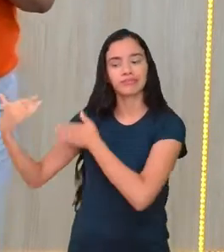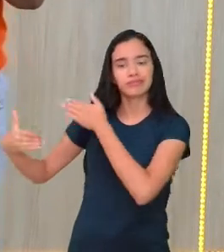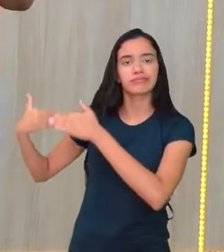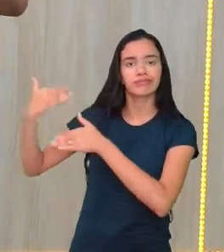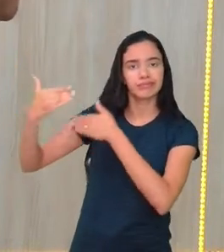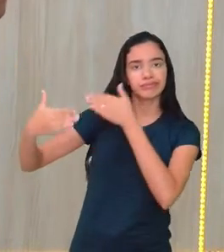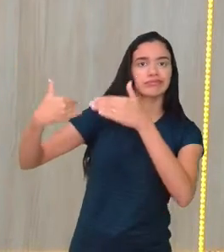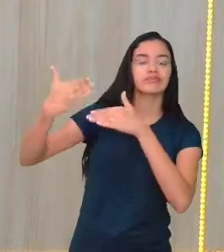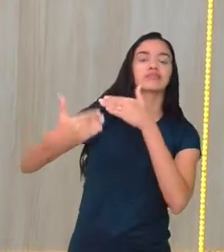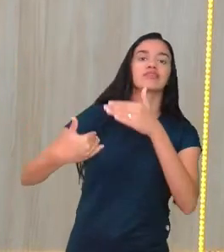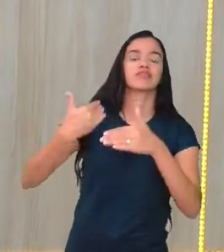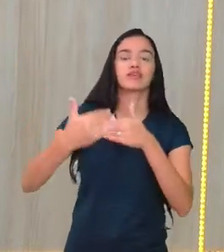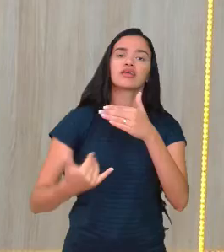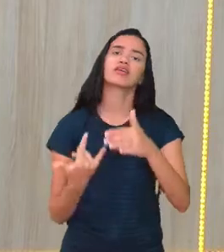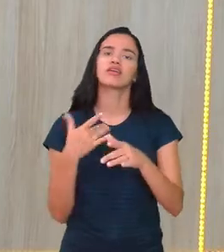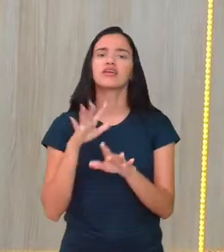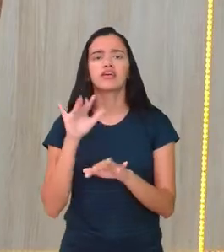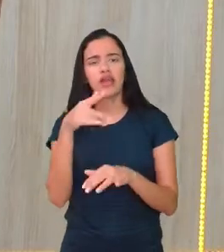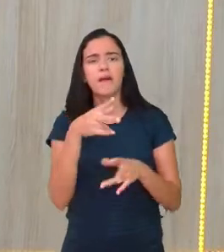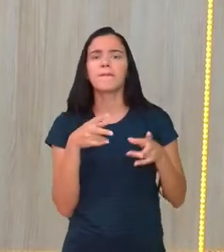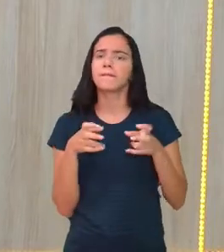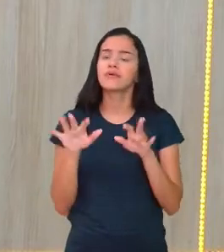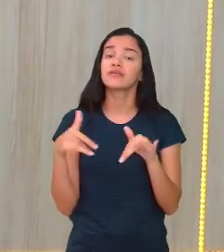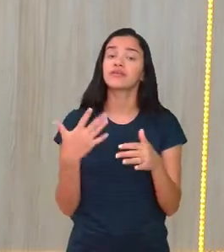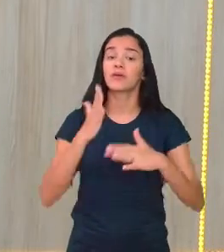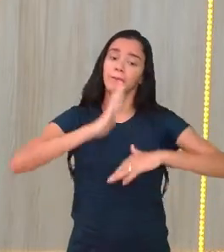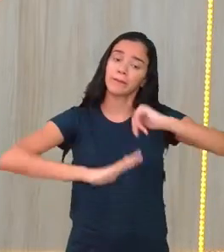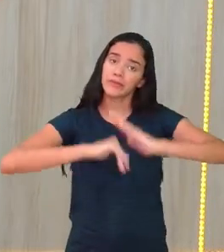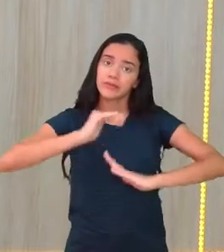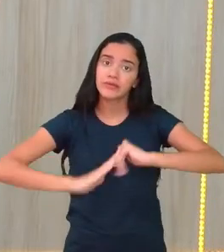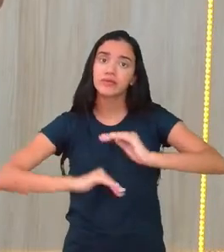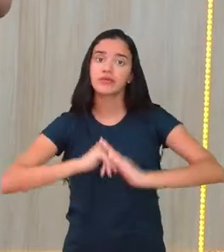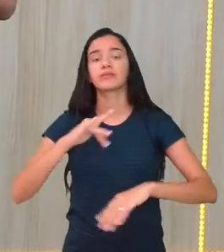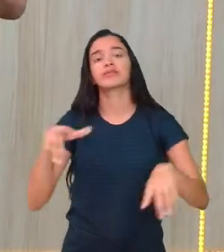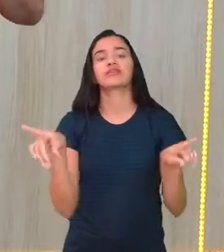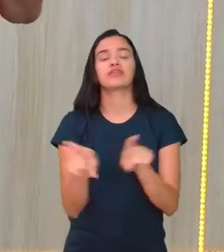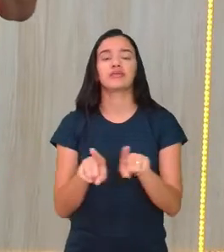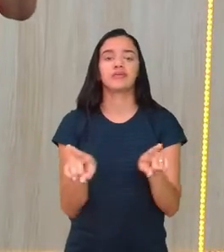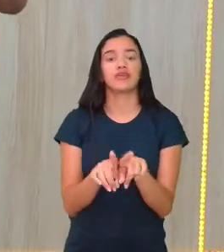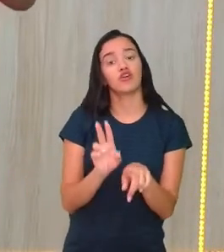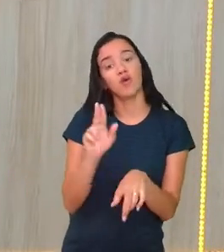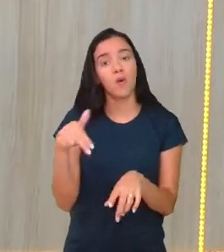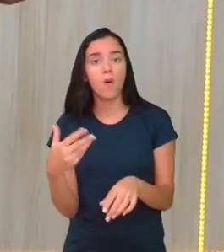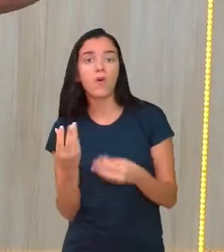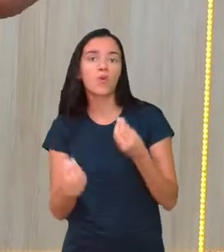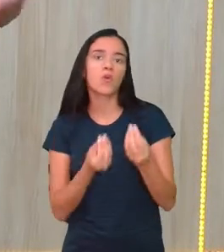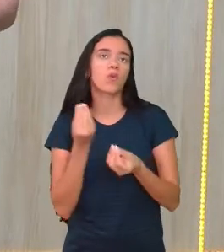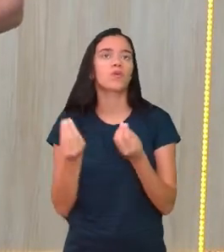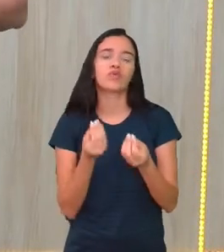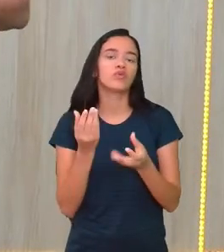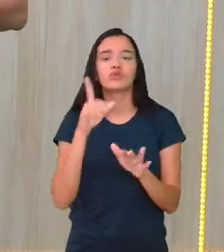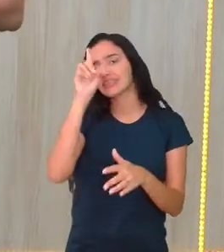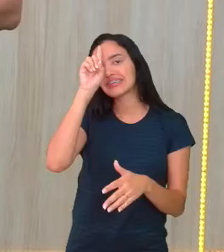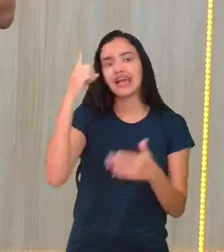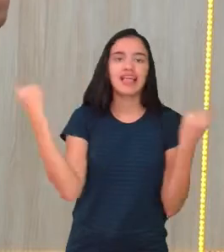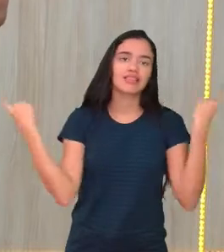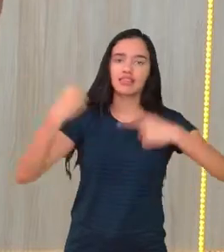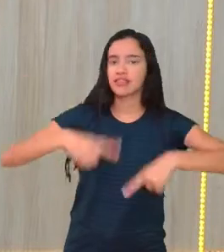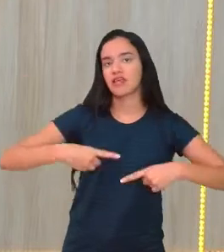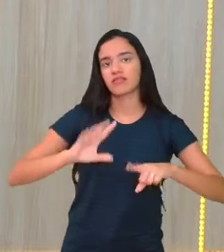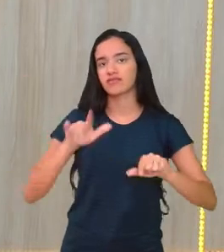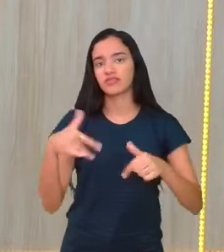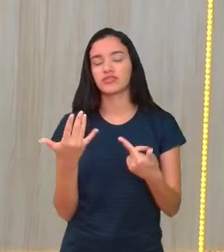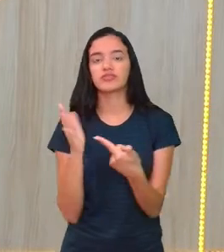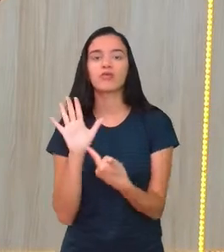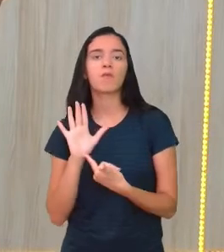aí, né, que se identifica, que se vê profissionalmente, né, ou com uma missão, né, de levar